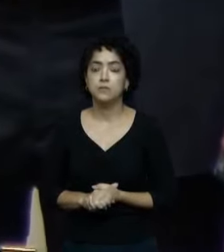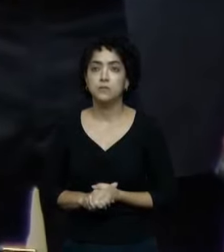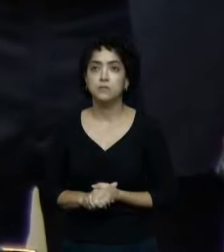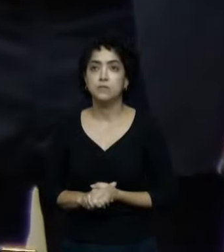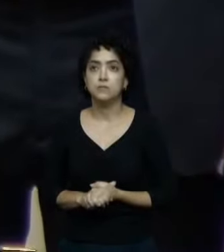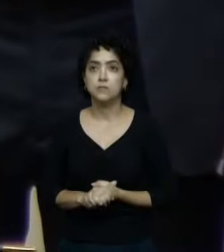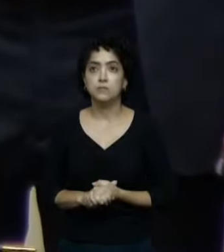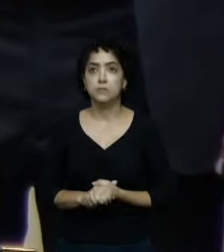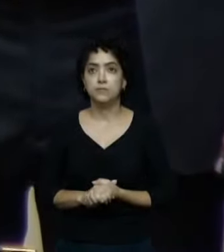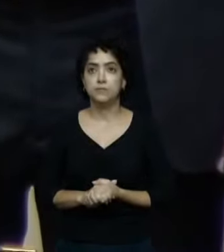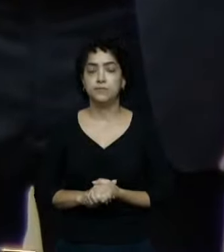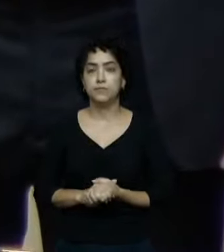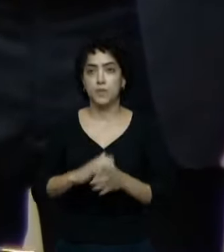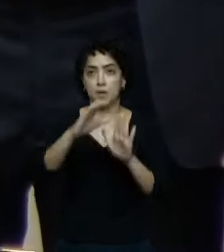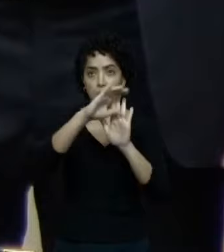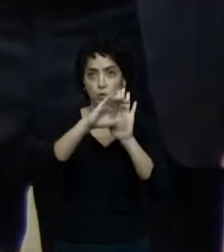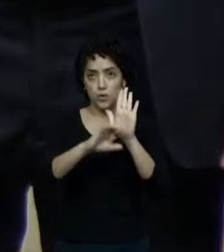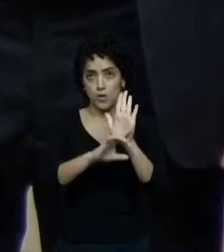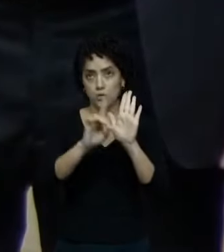ordem do dia.